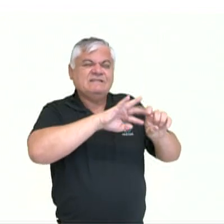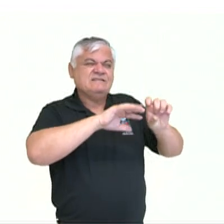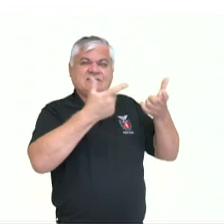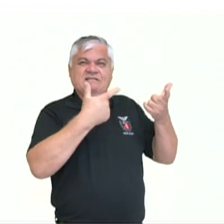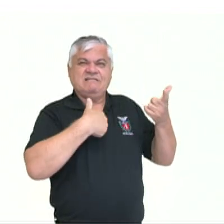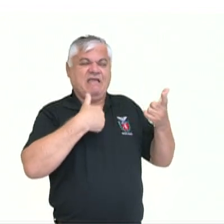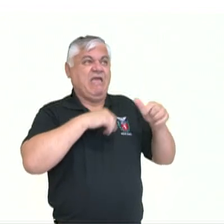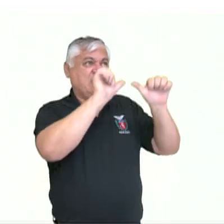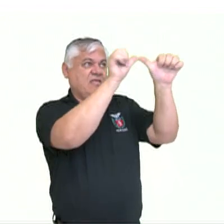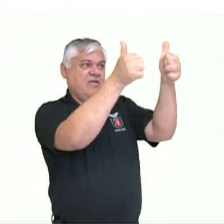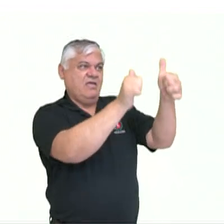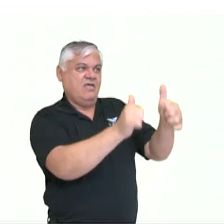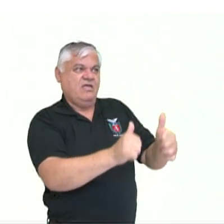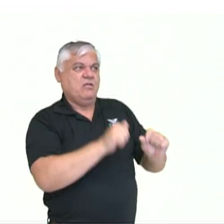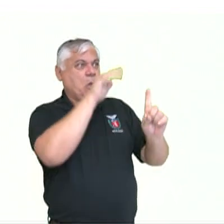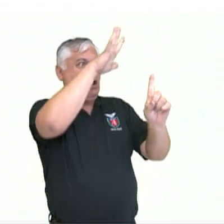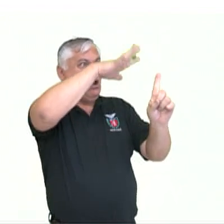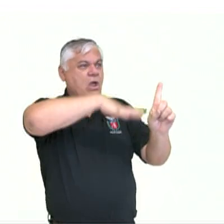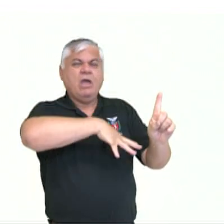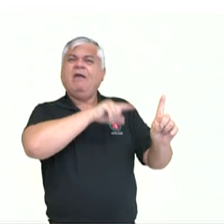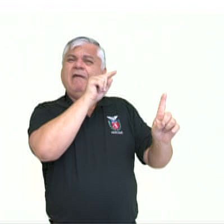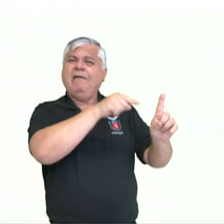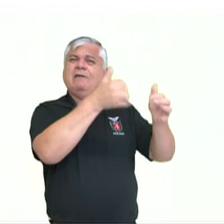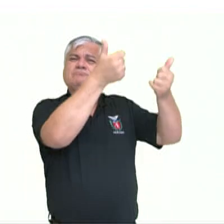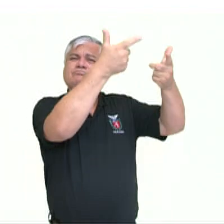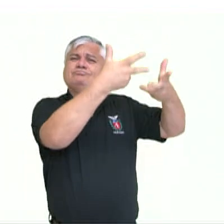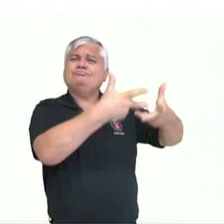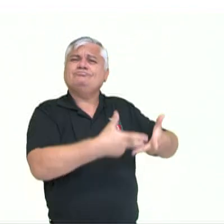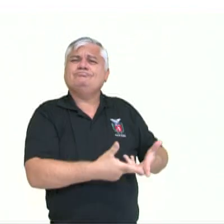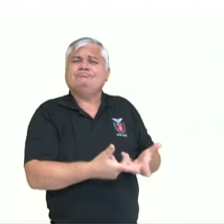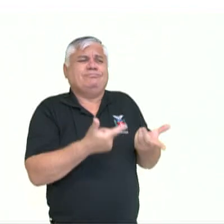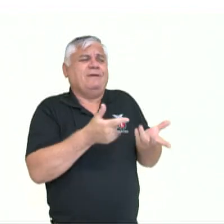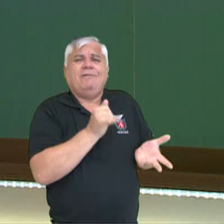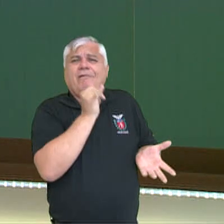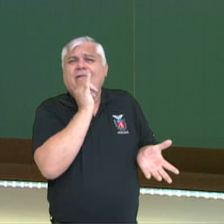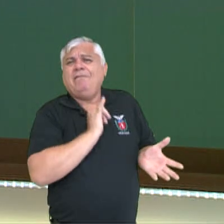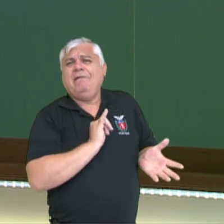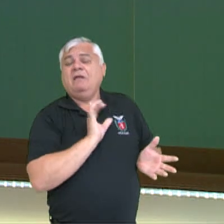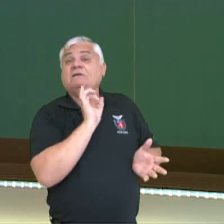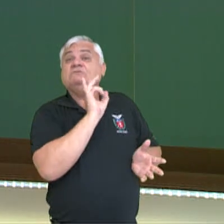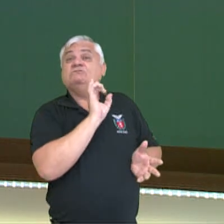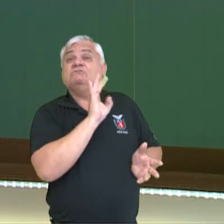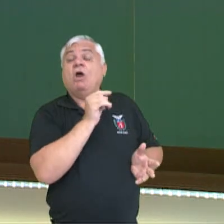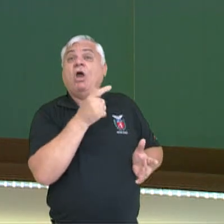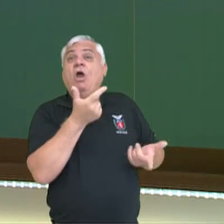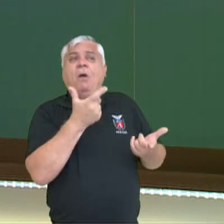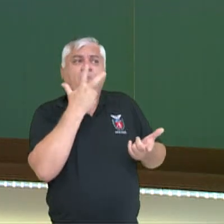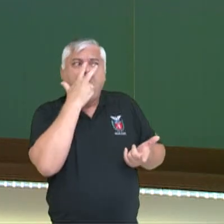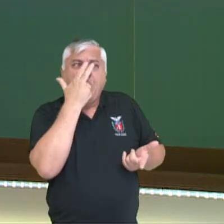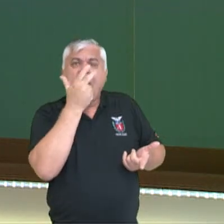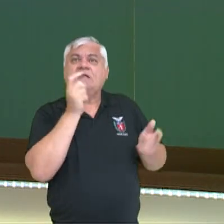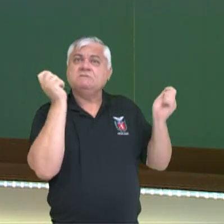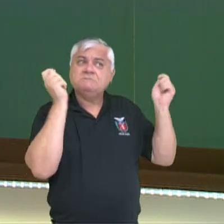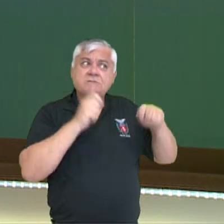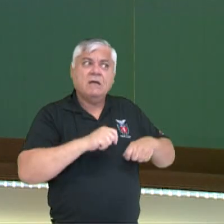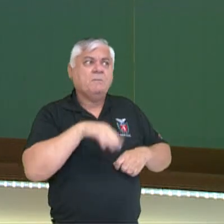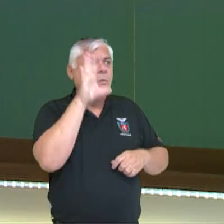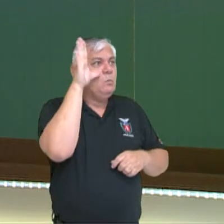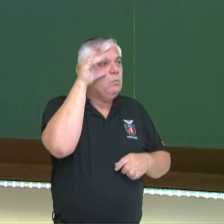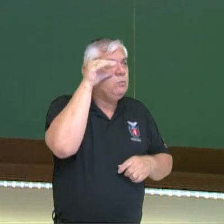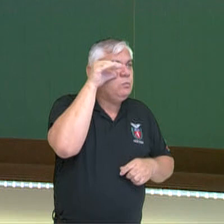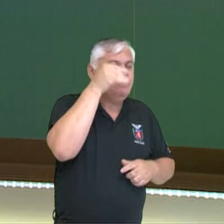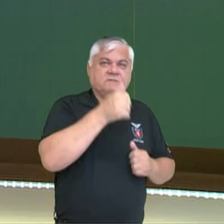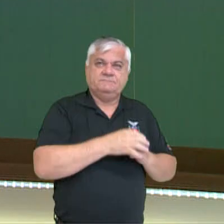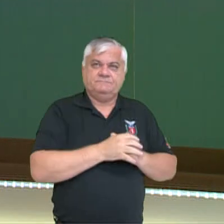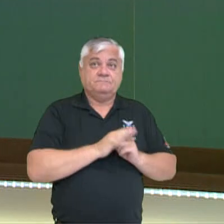que dessem assim uma explicação provisória para aquilo que mobilizava a sua